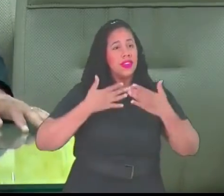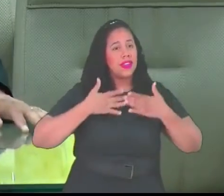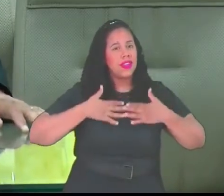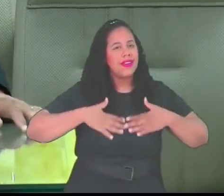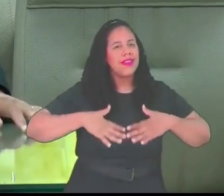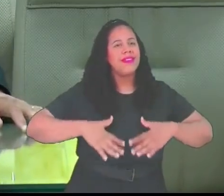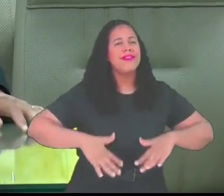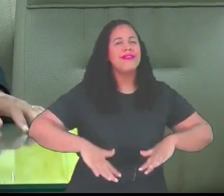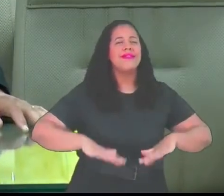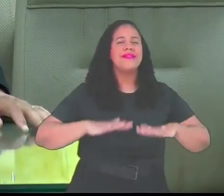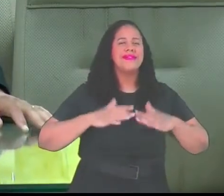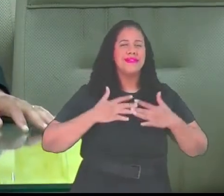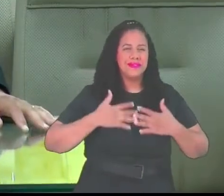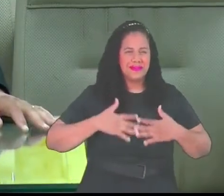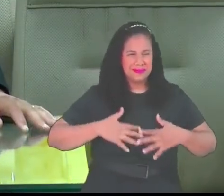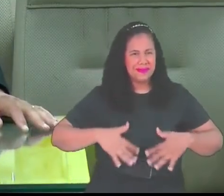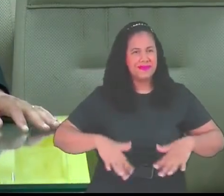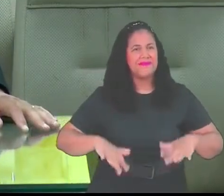Aquietai-vos.